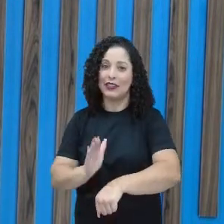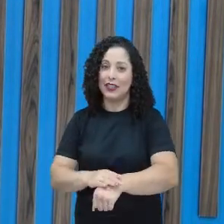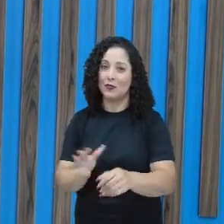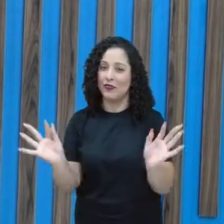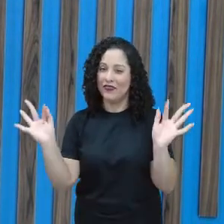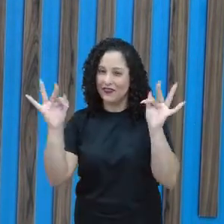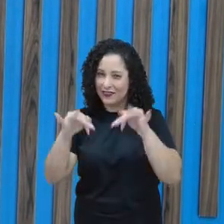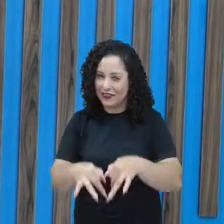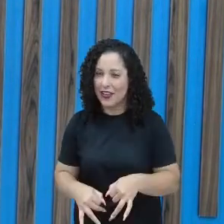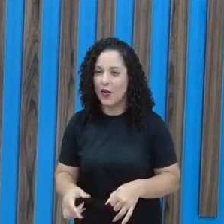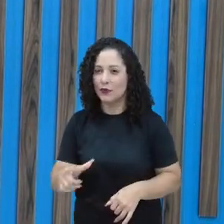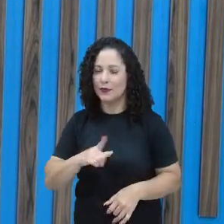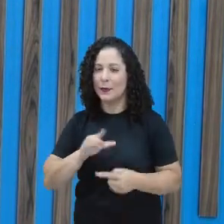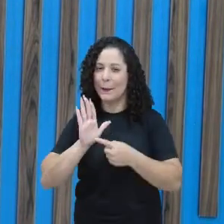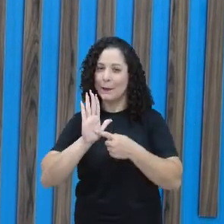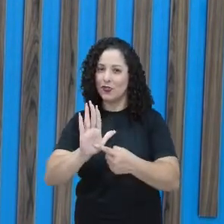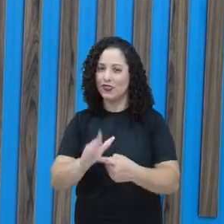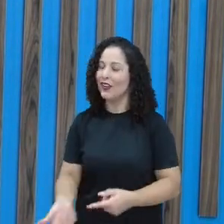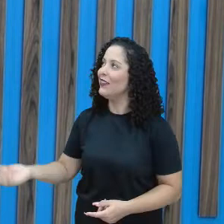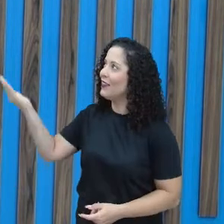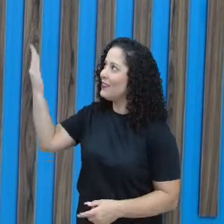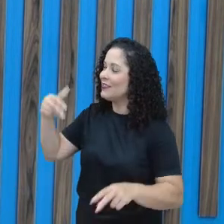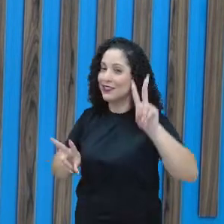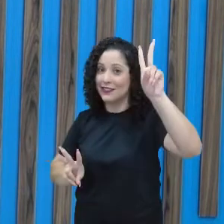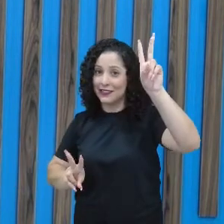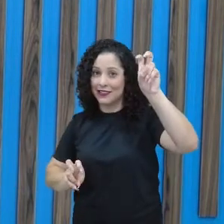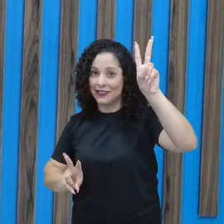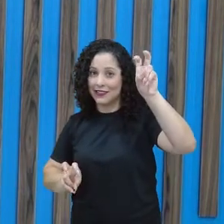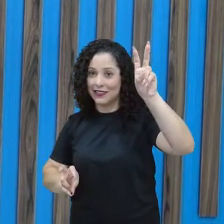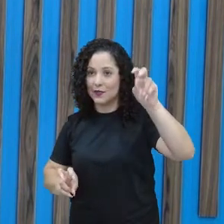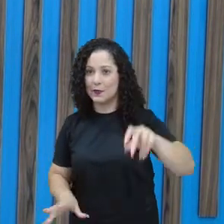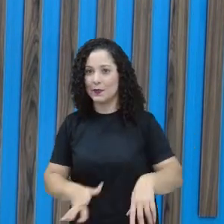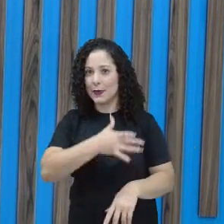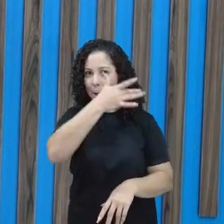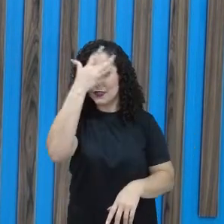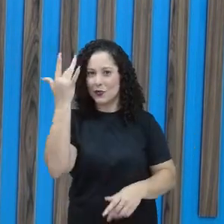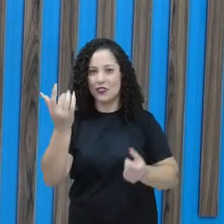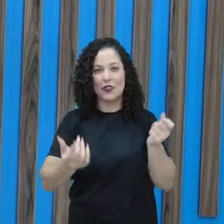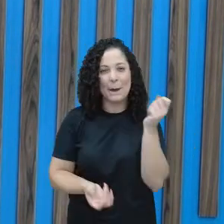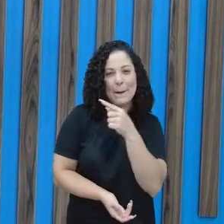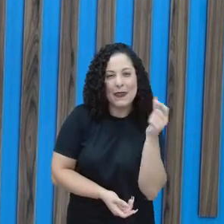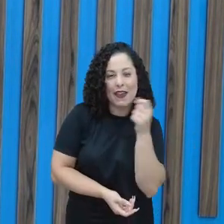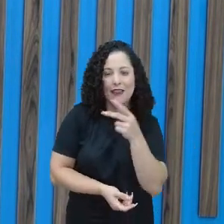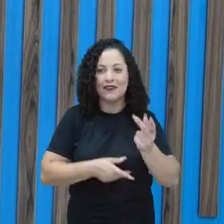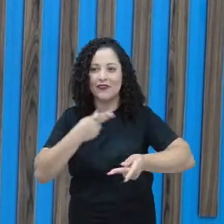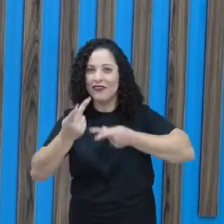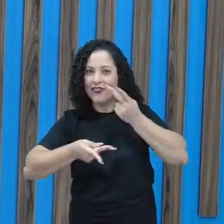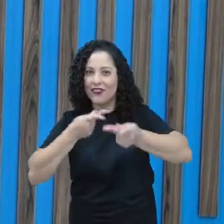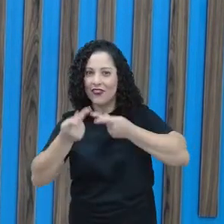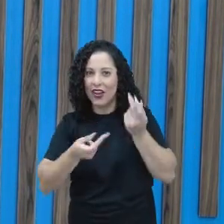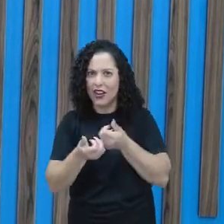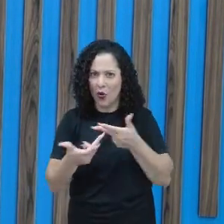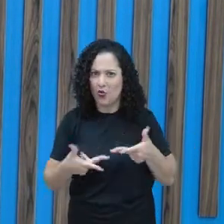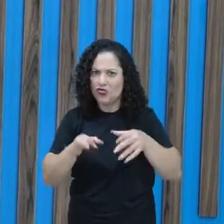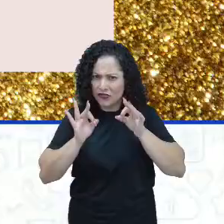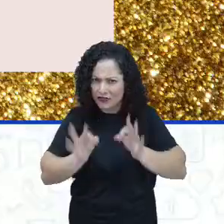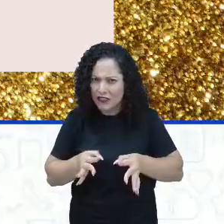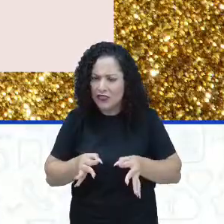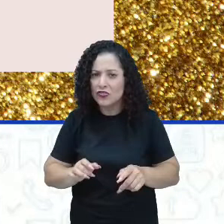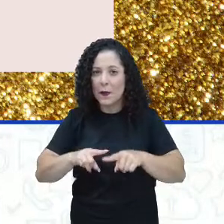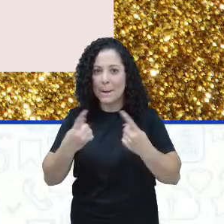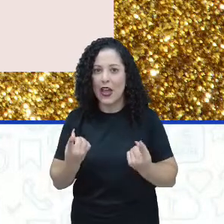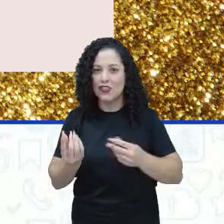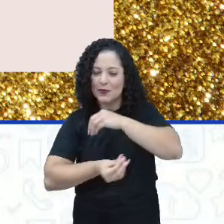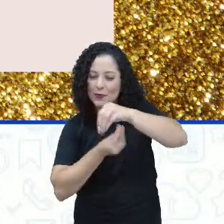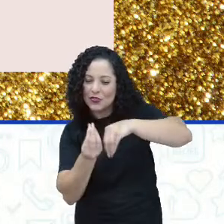final, com essa citação aqui, ó. Os humoristas dizem coisas sensatas revestidas de loucura e